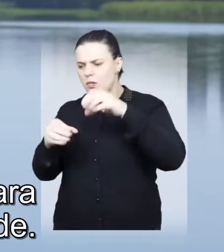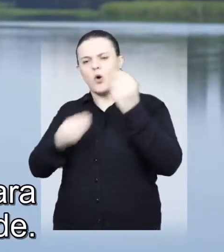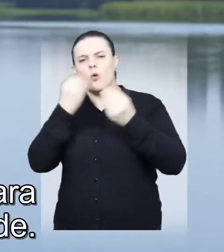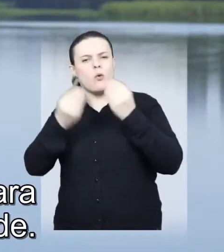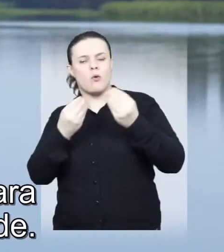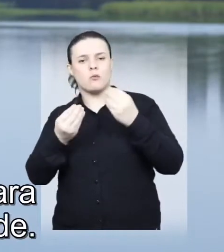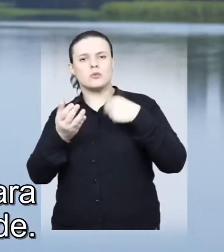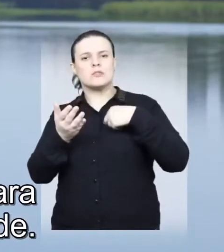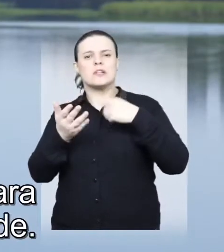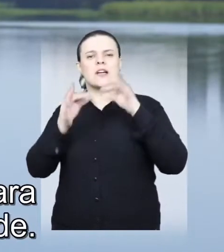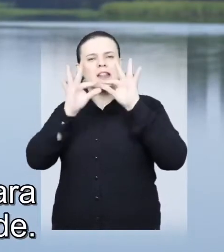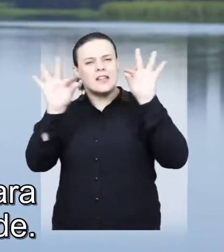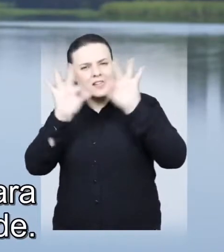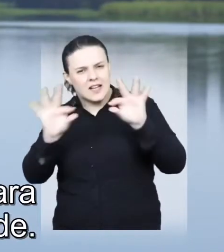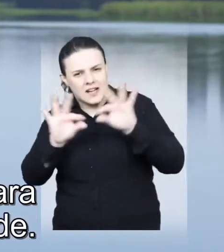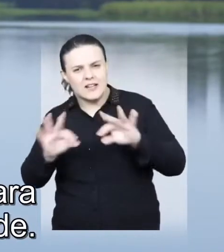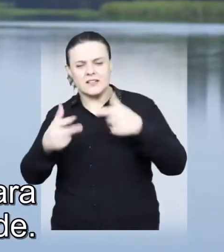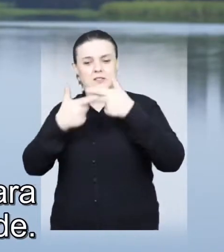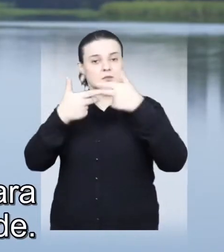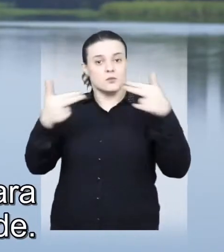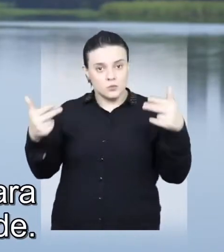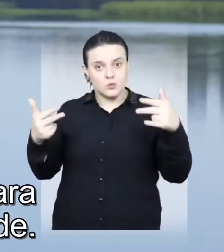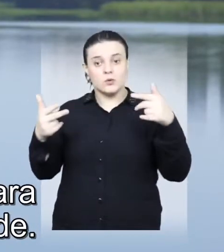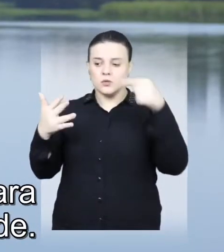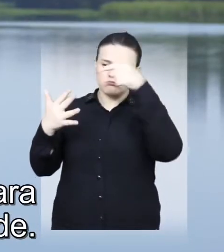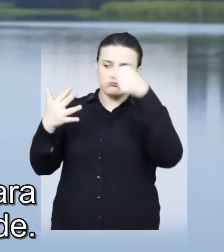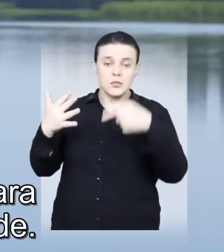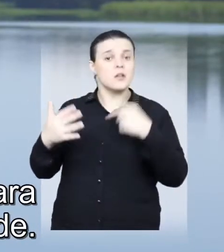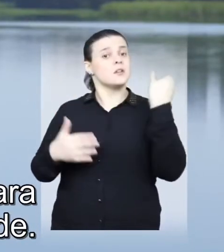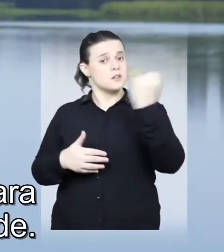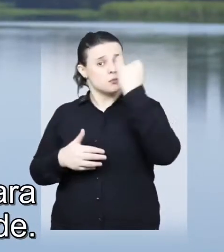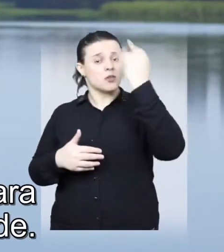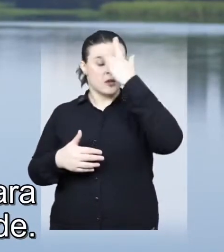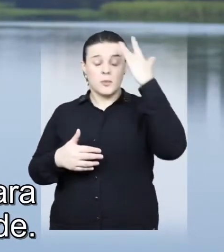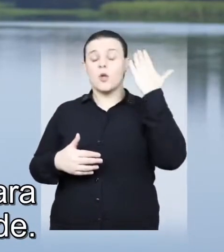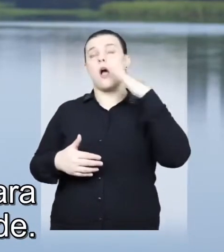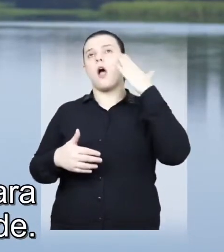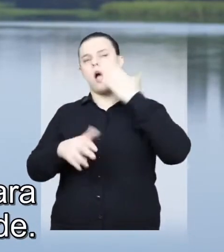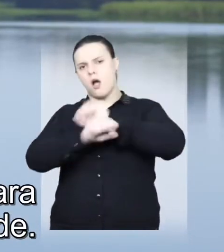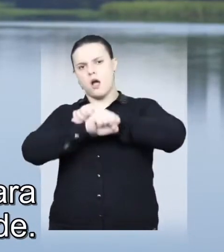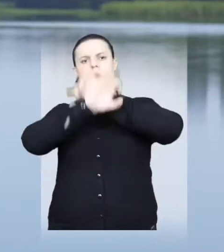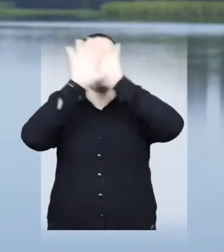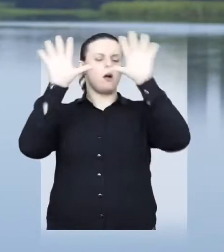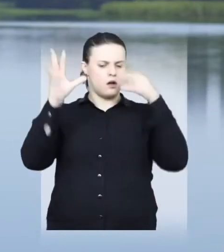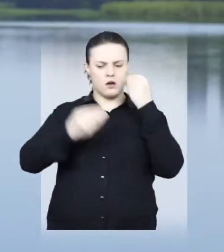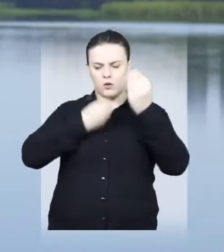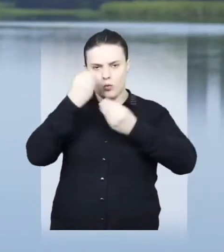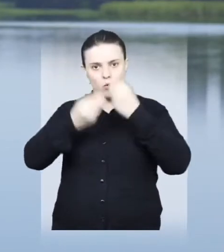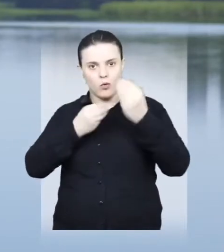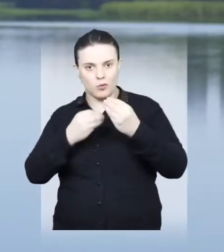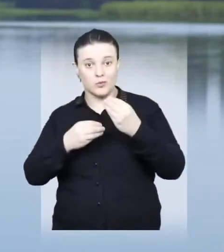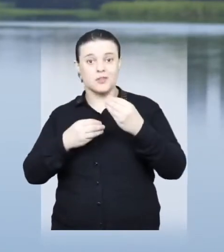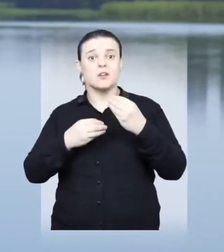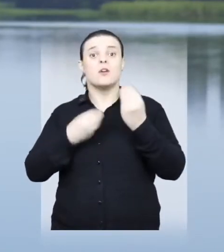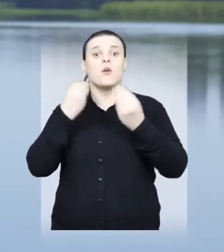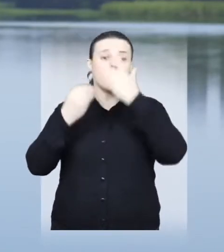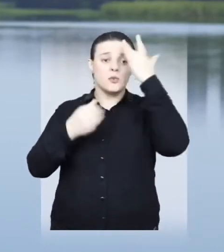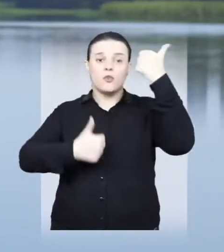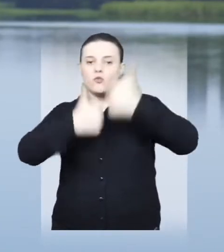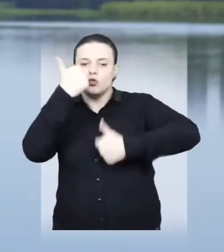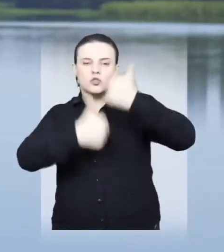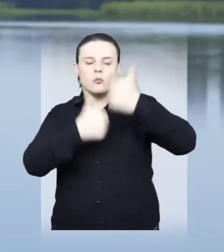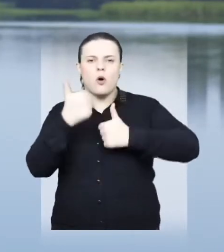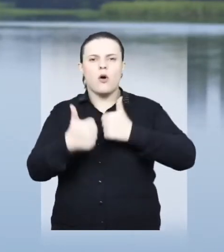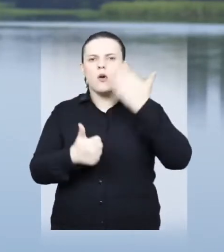Então, assim, esses detalhes é importante para que a pessoa entenda a modalidade. Como é que a pessoa entende